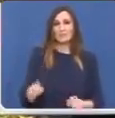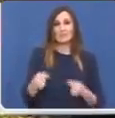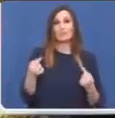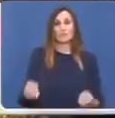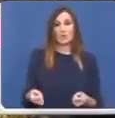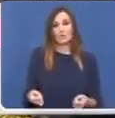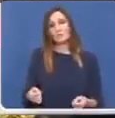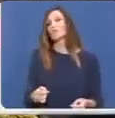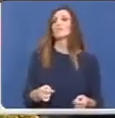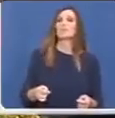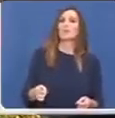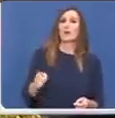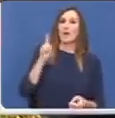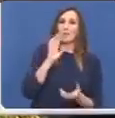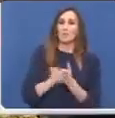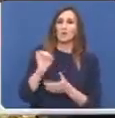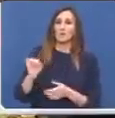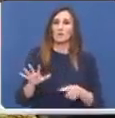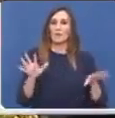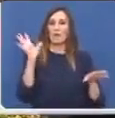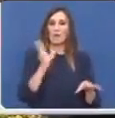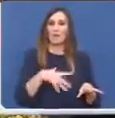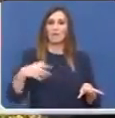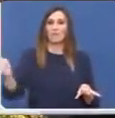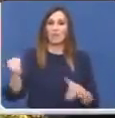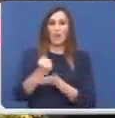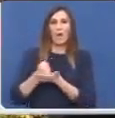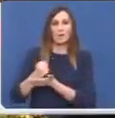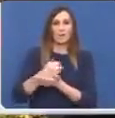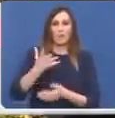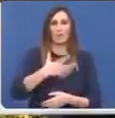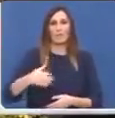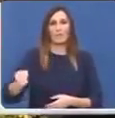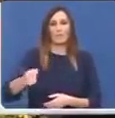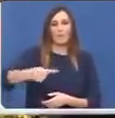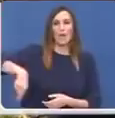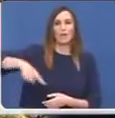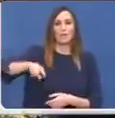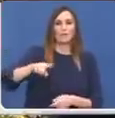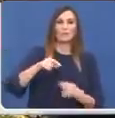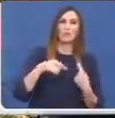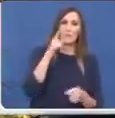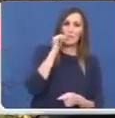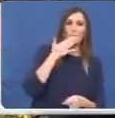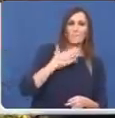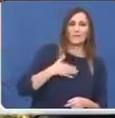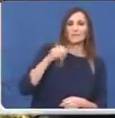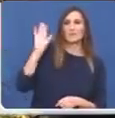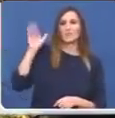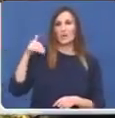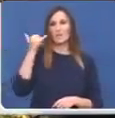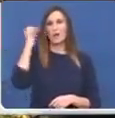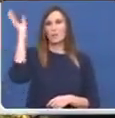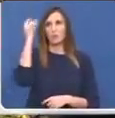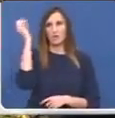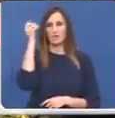Depois, entretanto, chegou a mulher dele, levou-o para o largo. O meu pai disse para eu ir chamar a ambulância. Chamei a